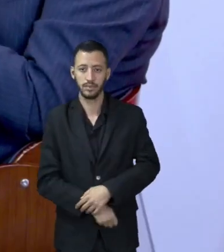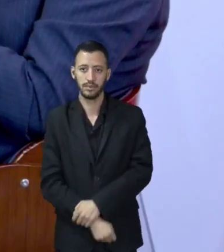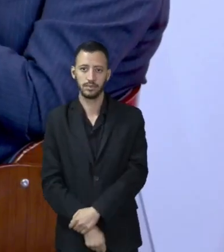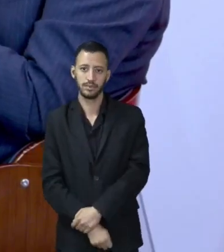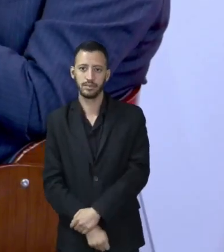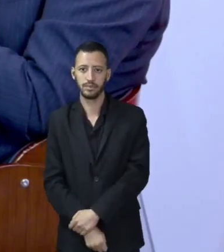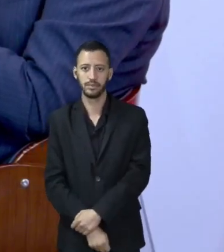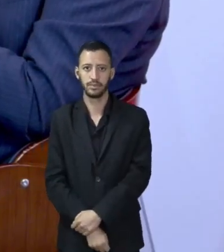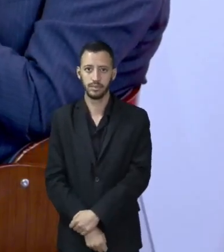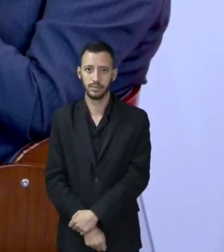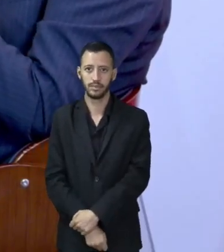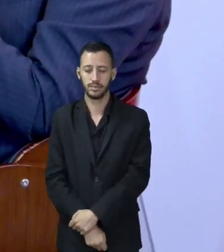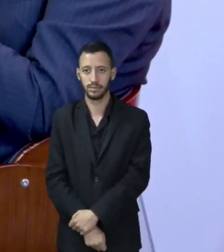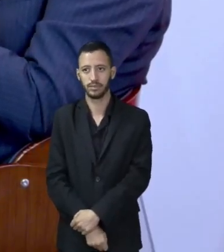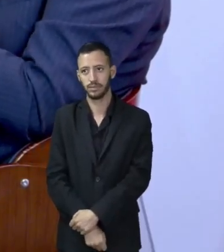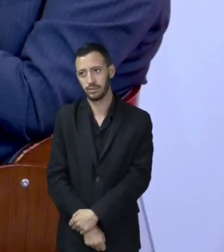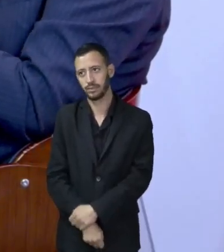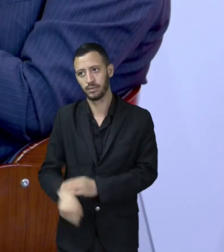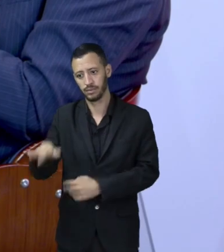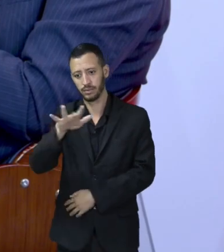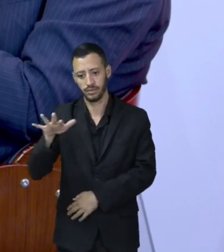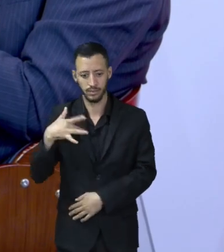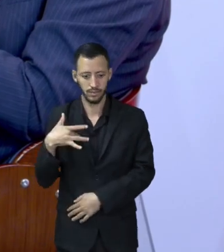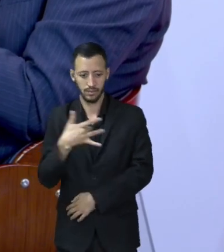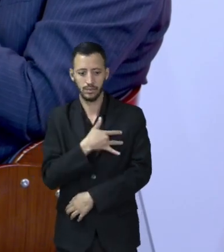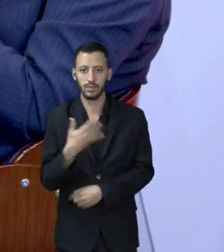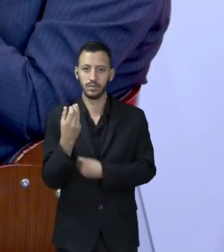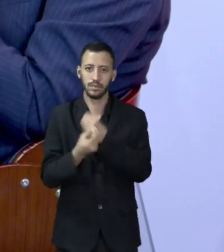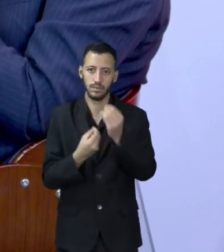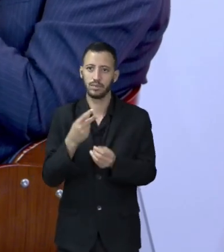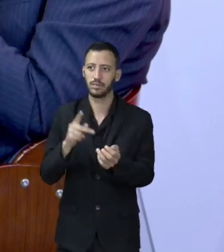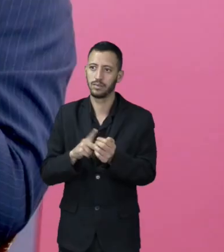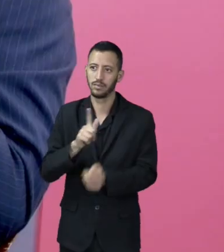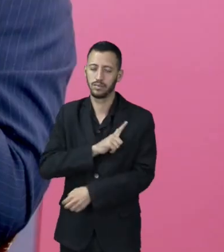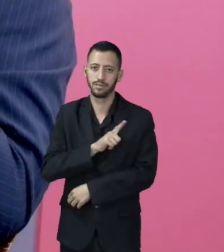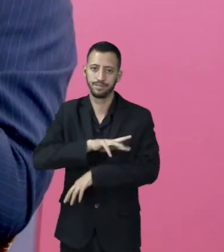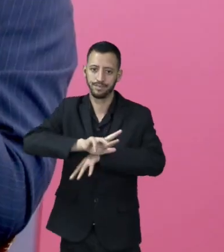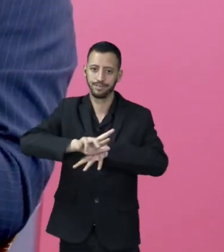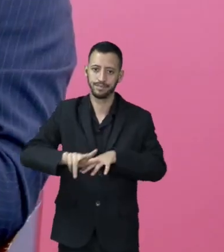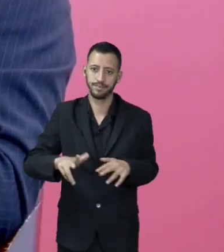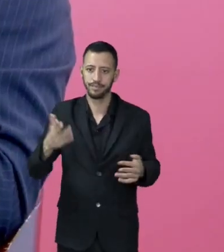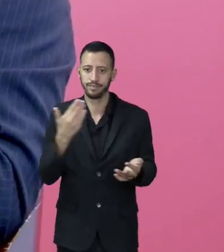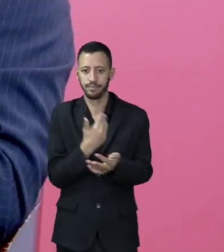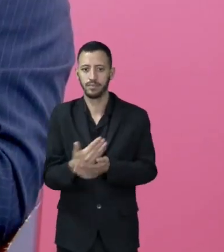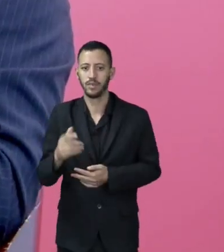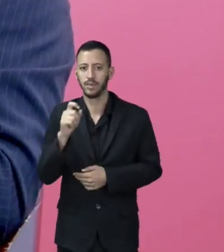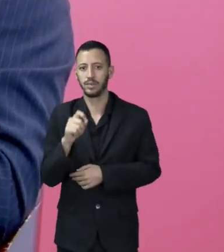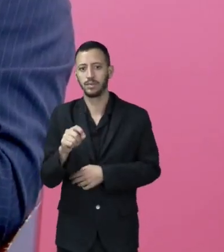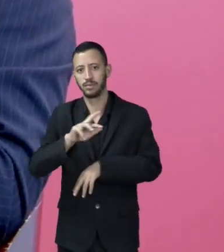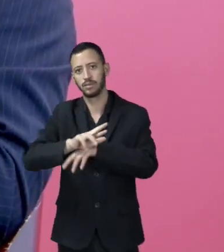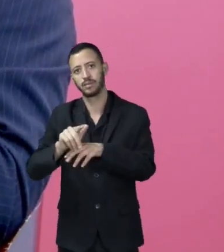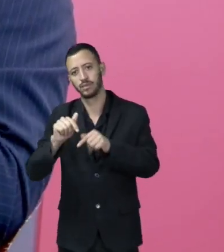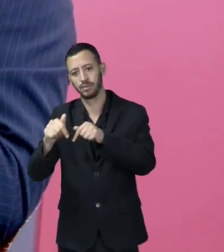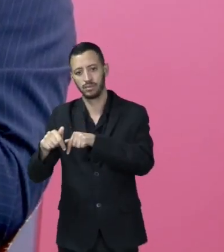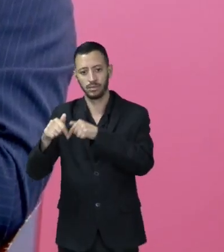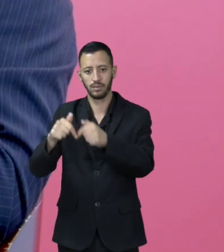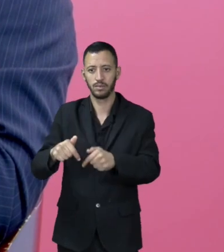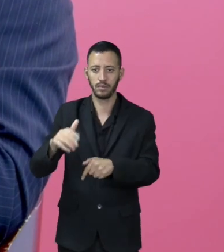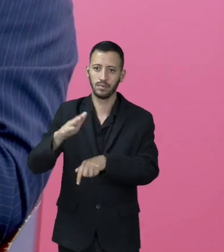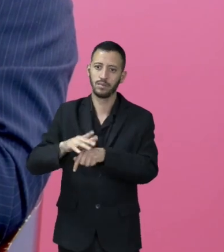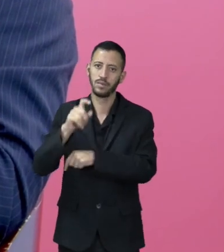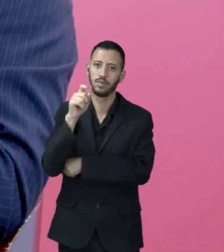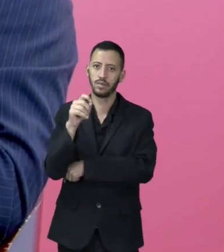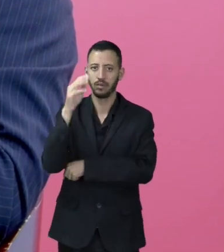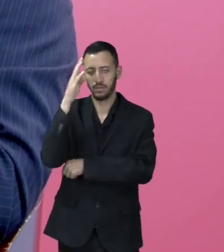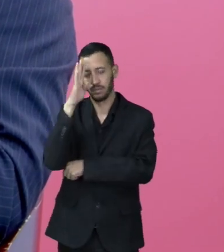dentro do âmbito da saúde, né, obviamente que existem várias iniciativas, várias ações, e uma